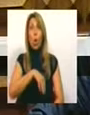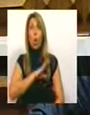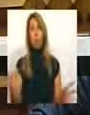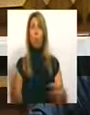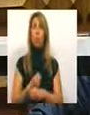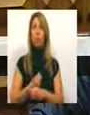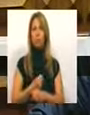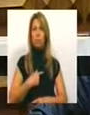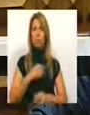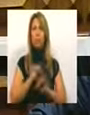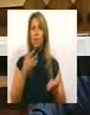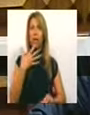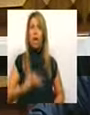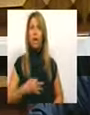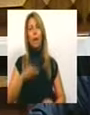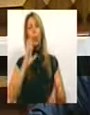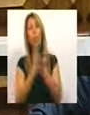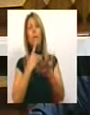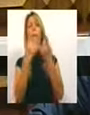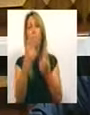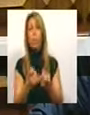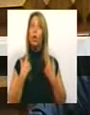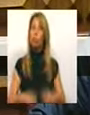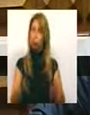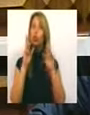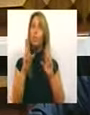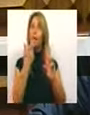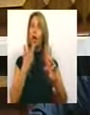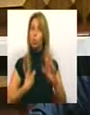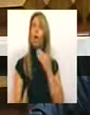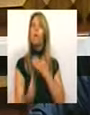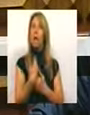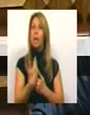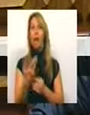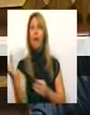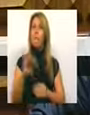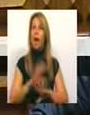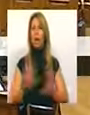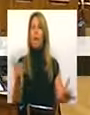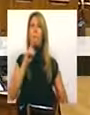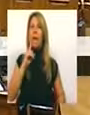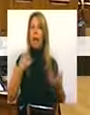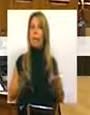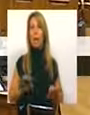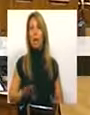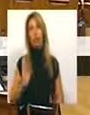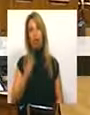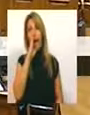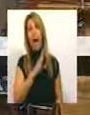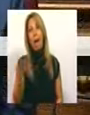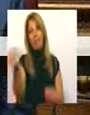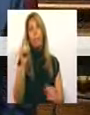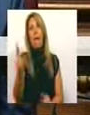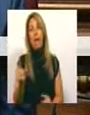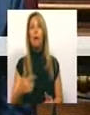pergunta final, Sr. Ministro, e desta eu espero uma resposta direta e não mais uma daquelas graçolas a que o senhor já nos habituou. E, olha, lamento que esteja